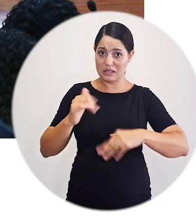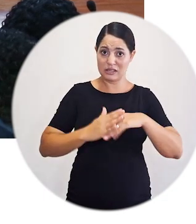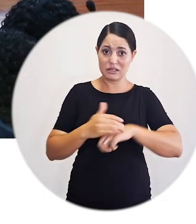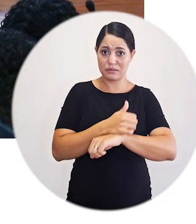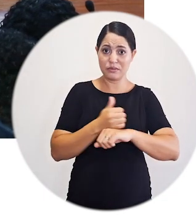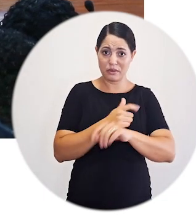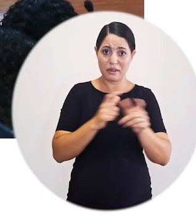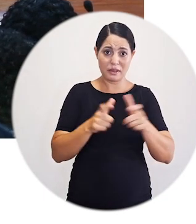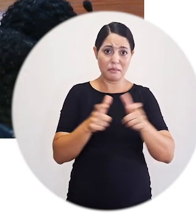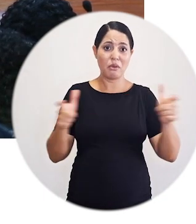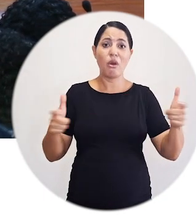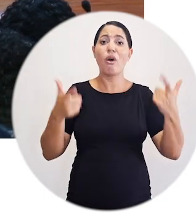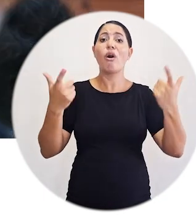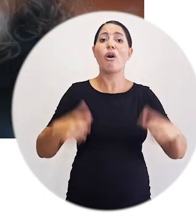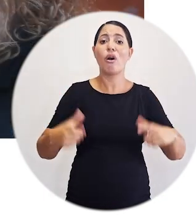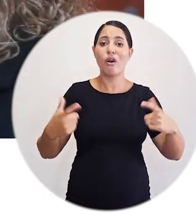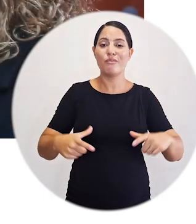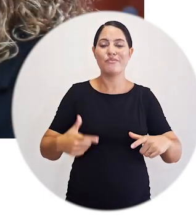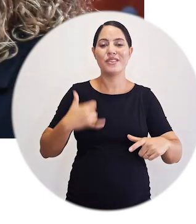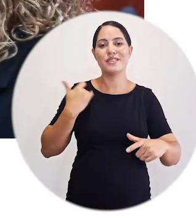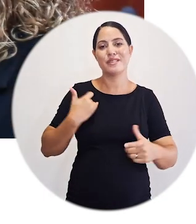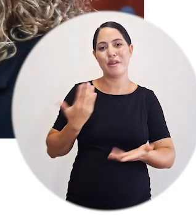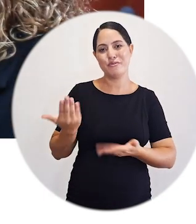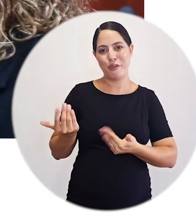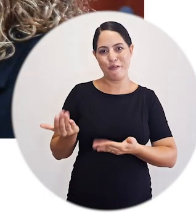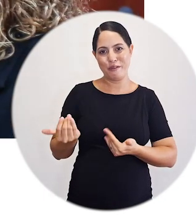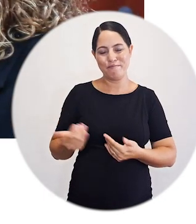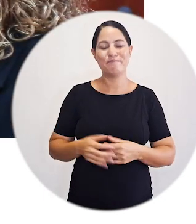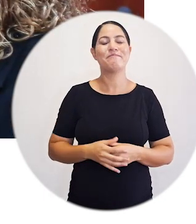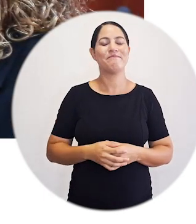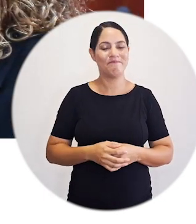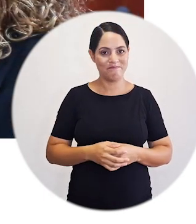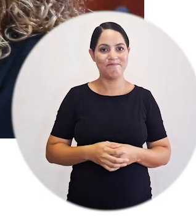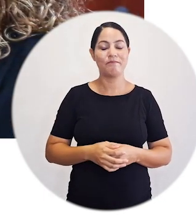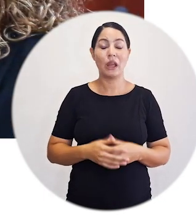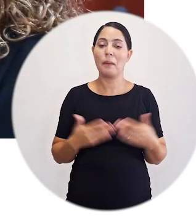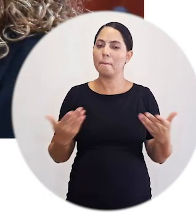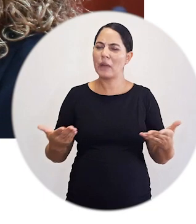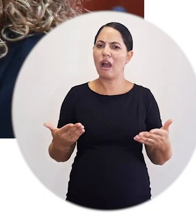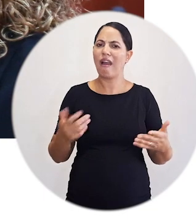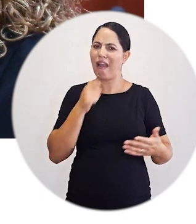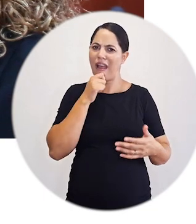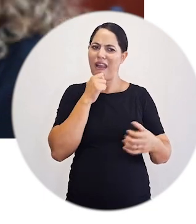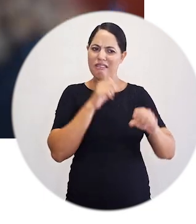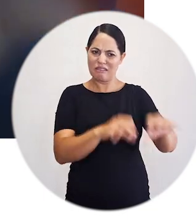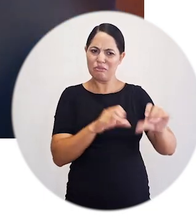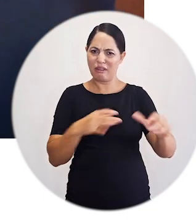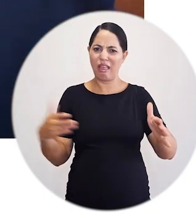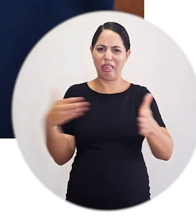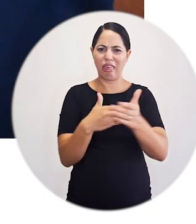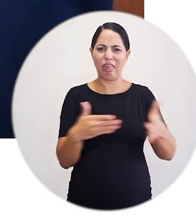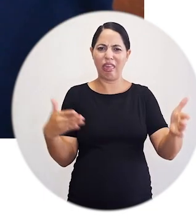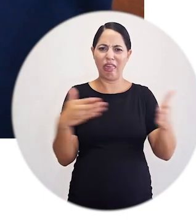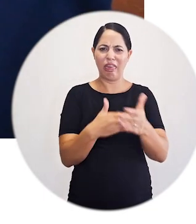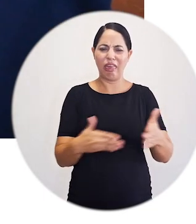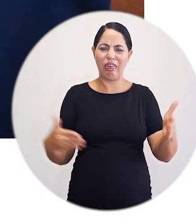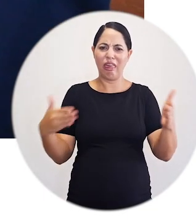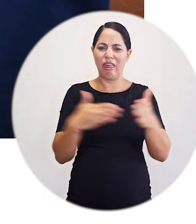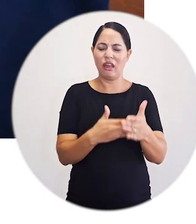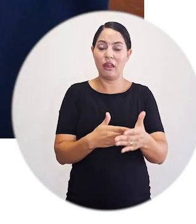E esses profissionais, em sua maioria, estão entre os mais jovens. As barreiras no acesso à educação ainda